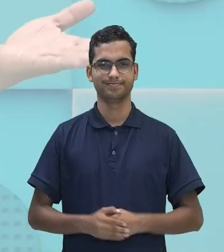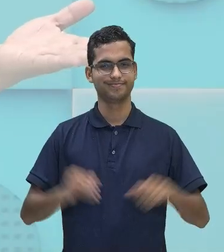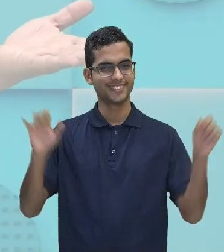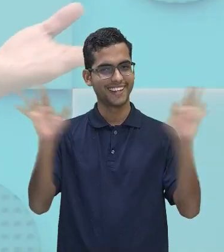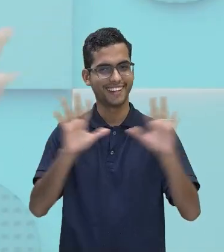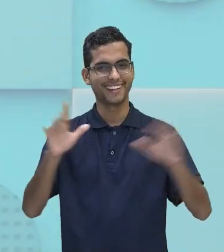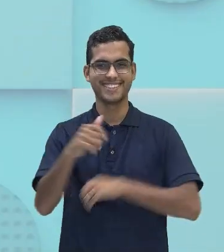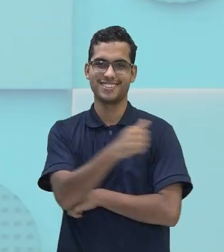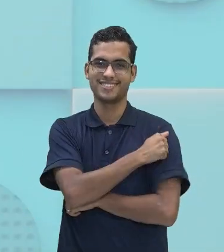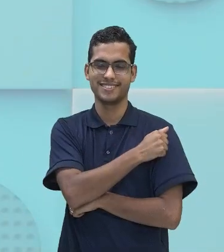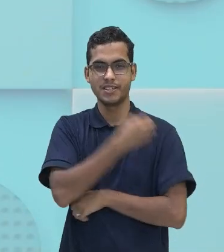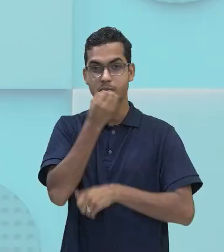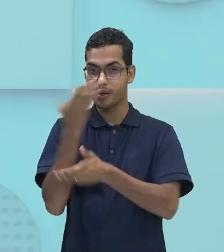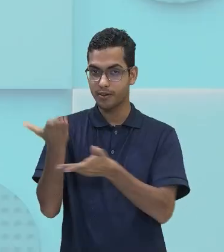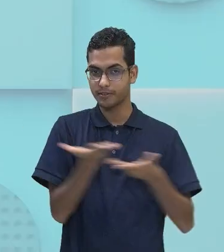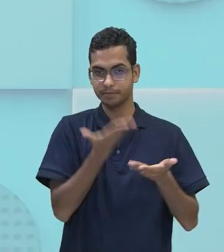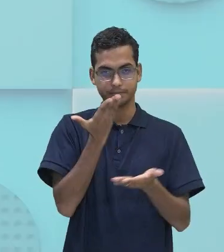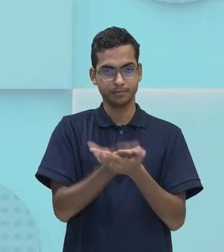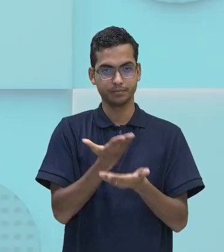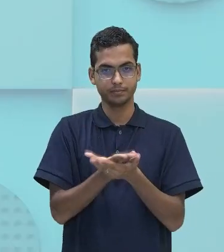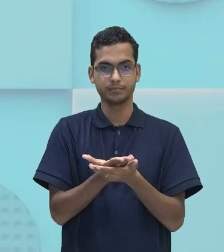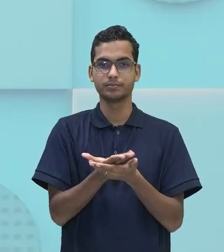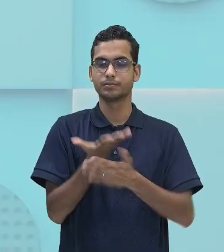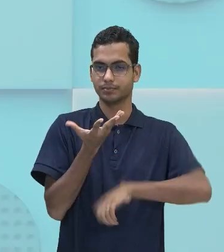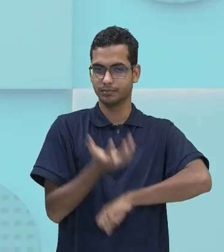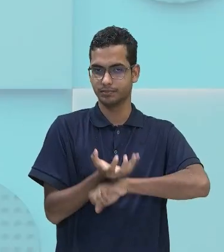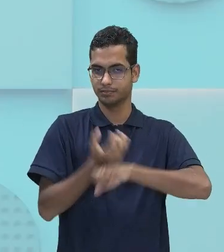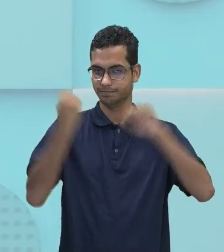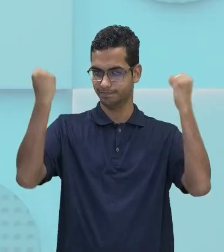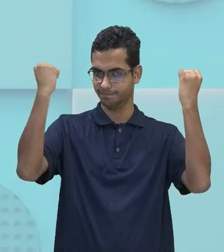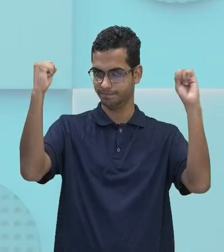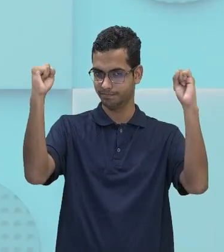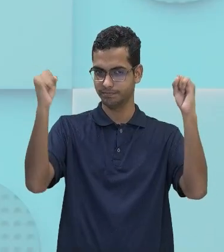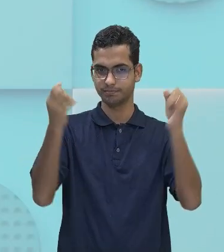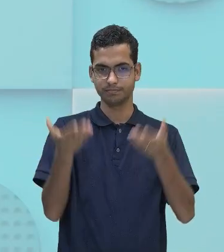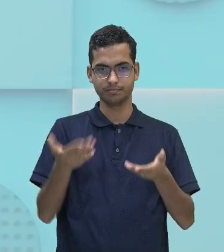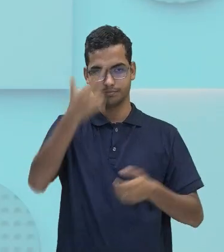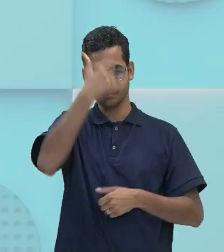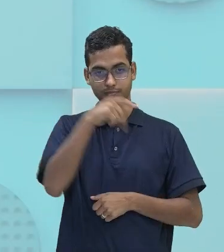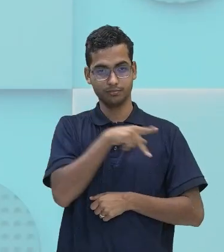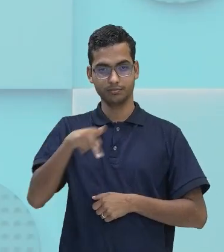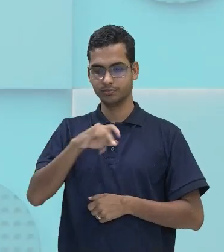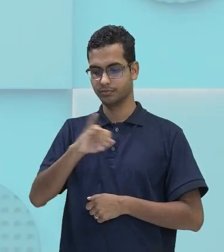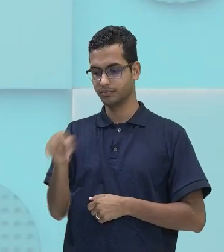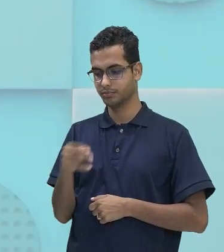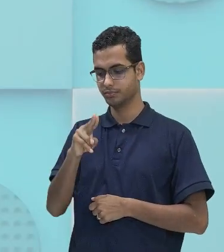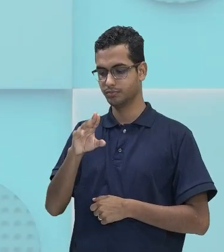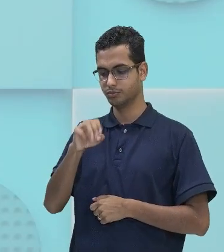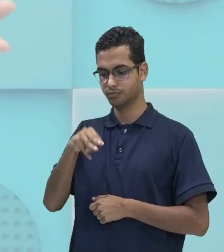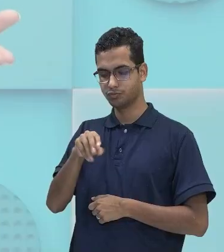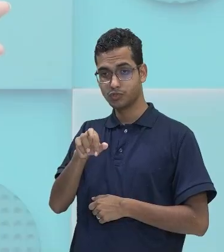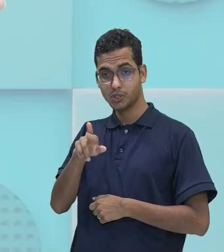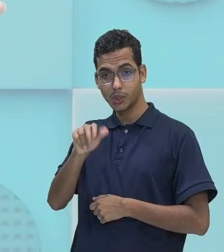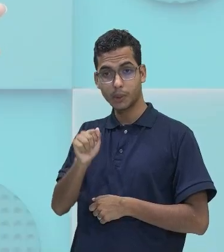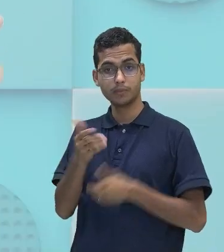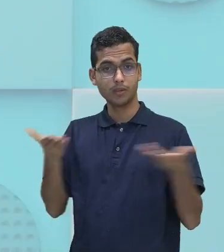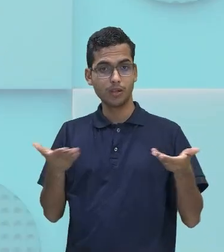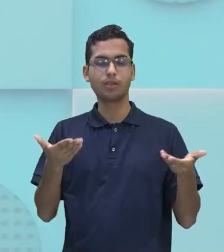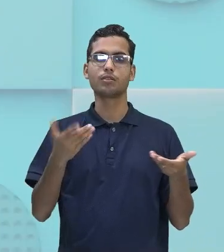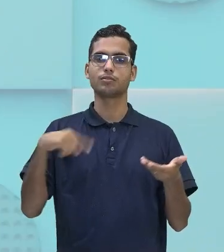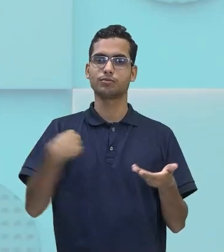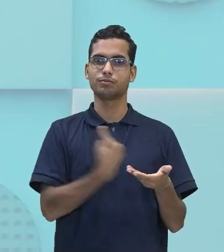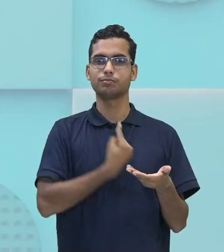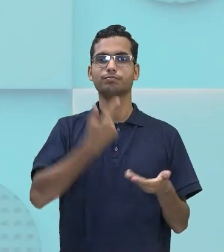Oi, gente! Sejam bem-vindos à nossa aula de Educação Física. Eu sou a professora Jucimara Brito, estou aqui mais um